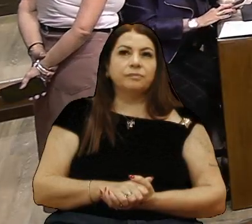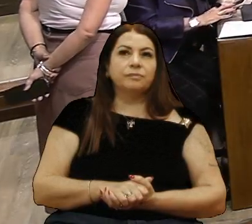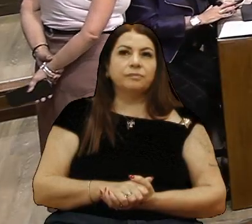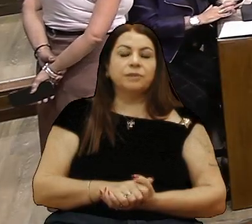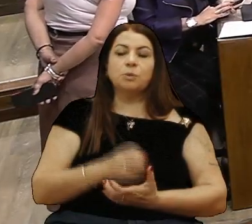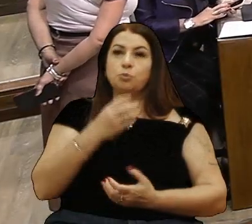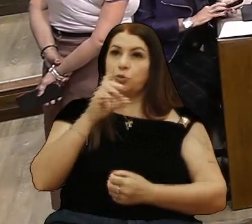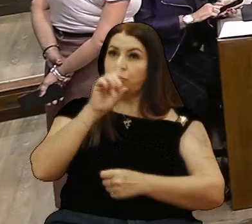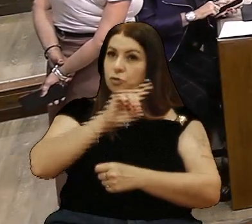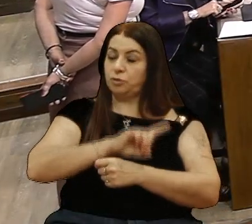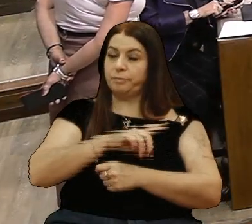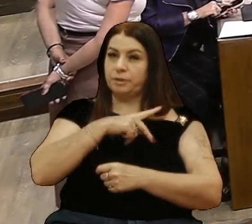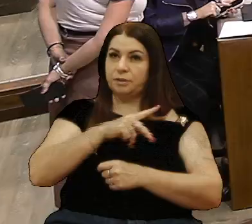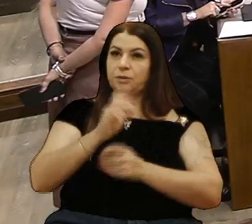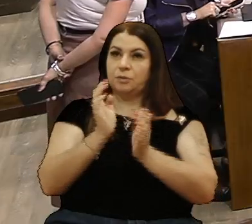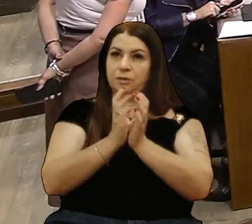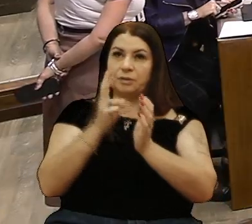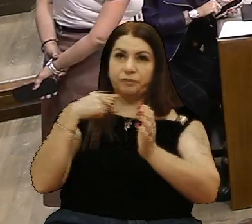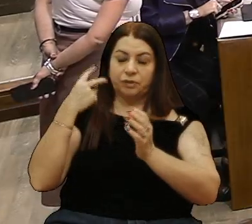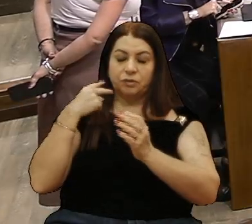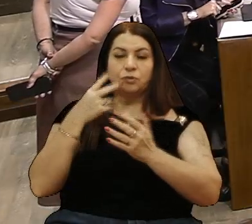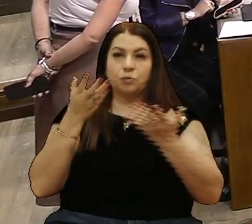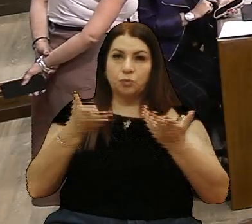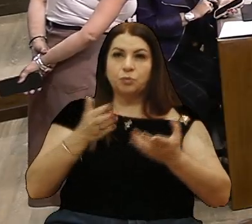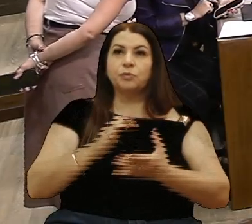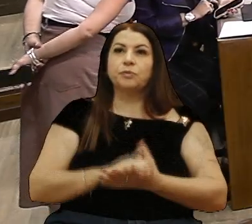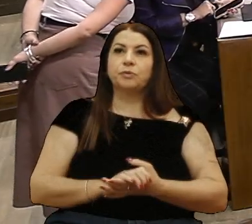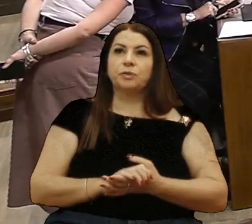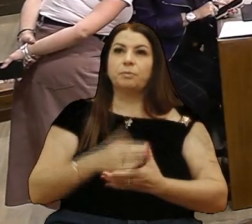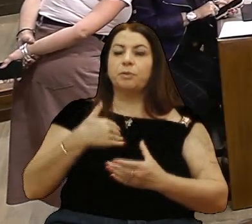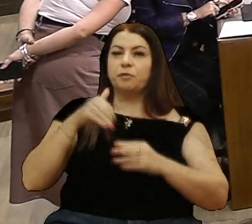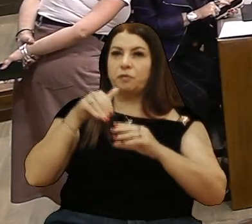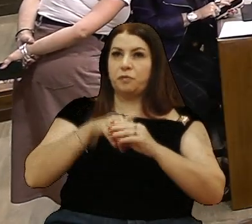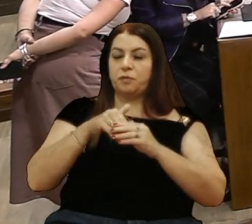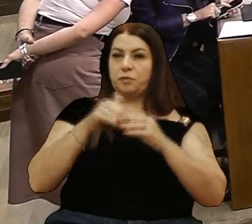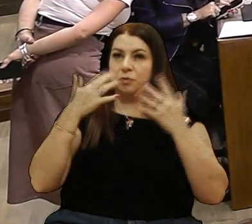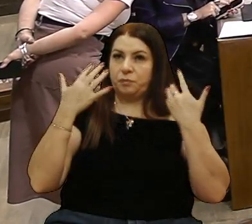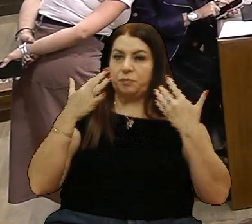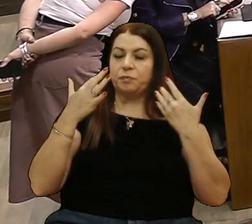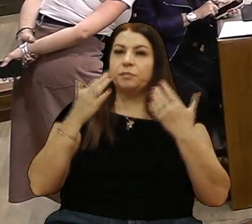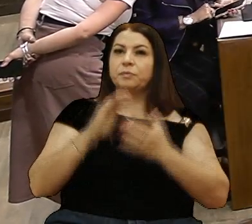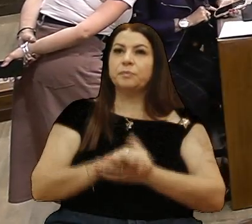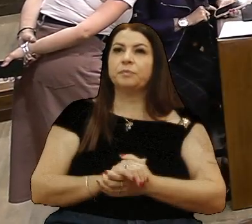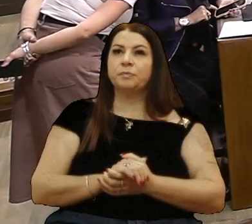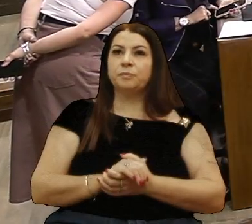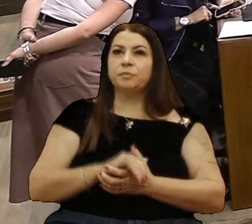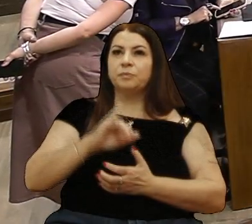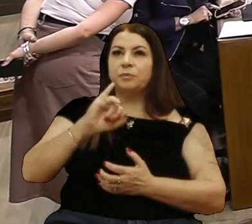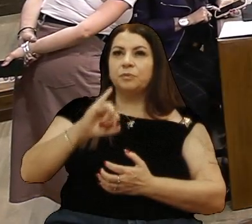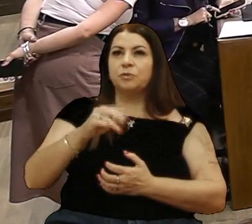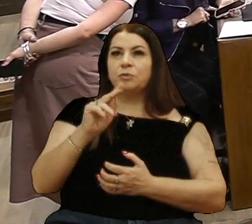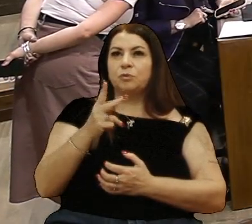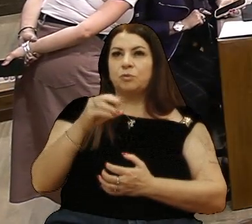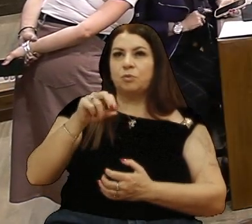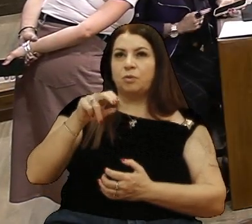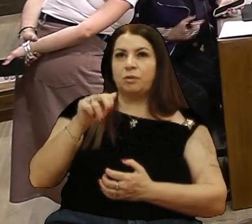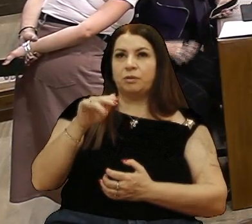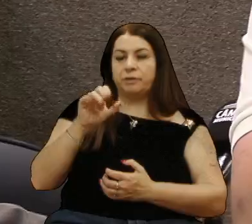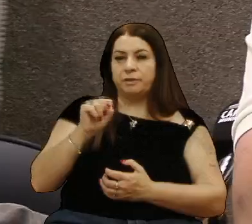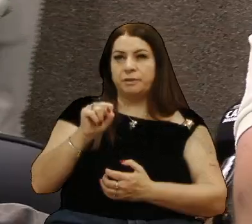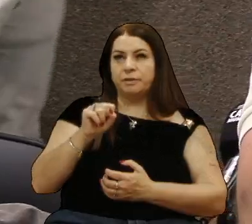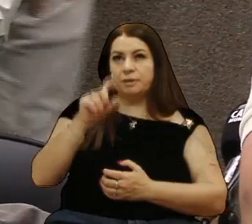Bom dia, presidente, colegas vereadores. Hoje, meu voto de congratulação, de parabéns, vai para o Jonatas Conte,